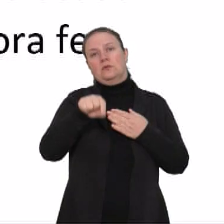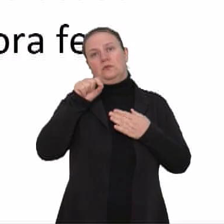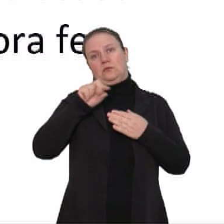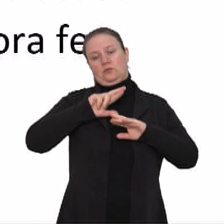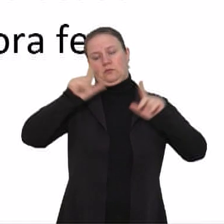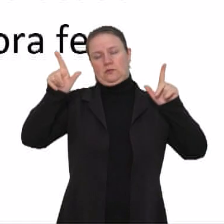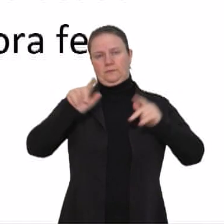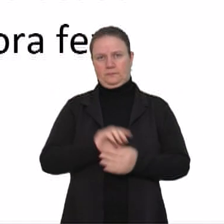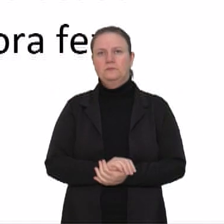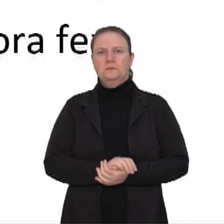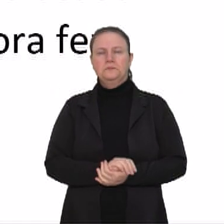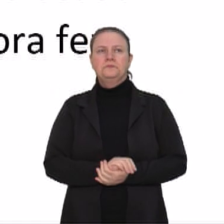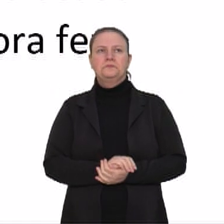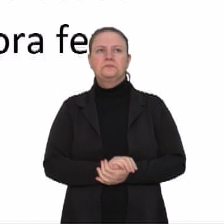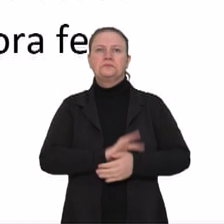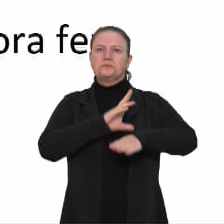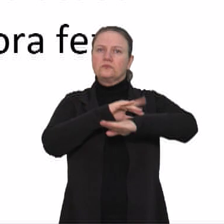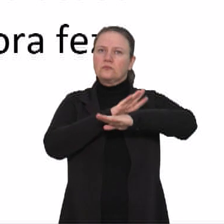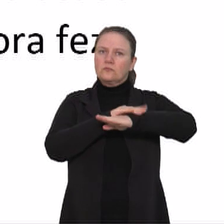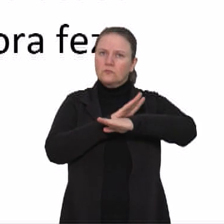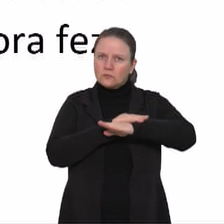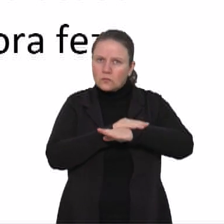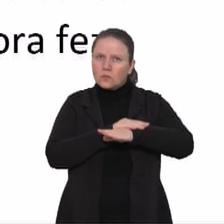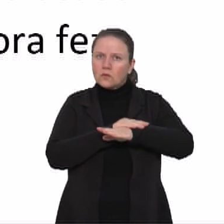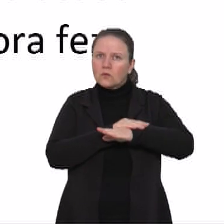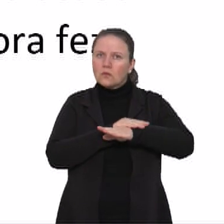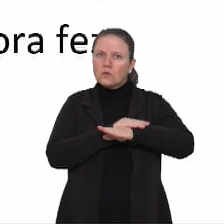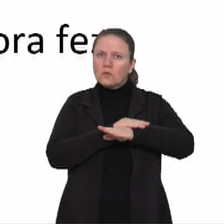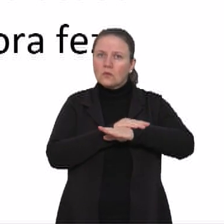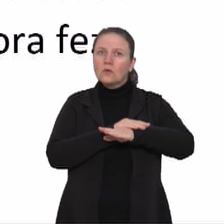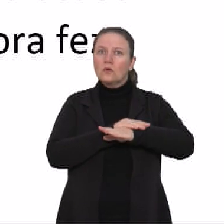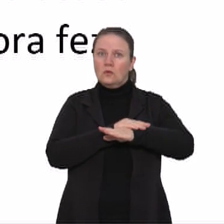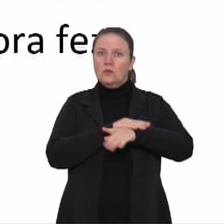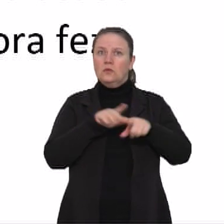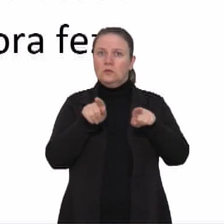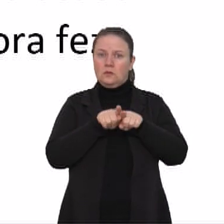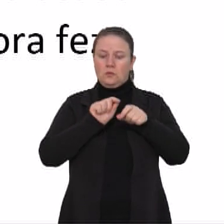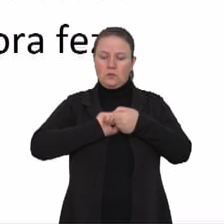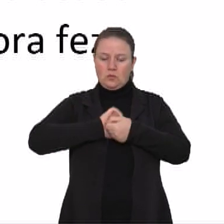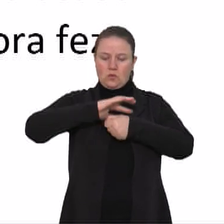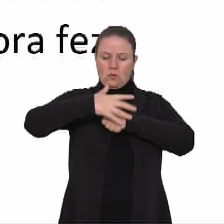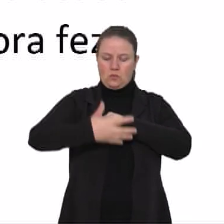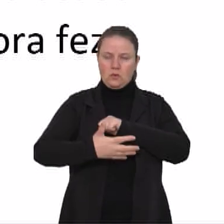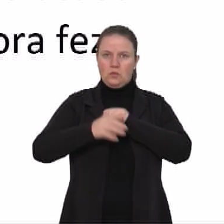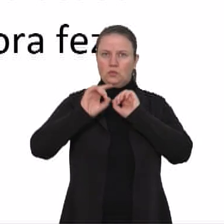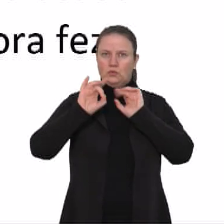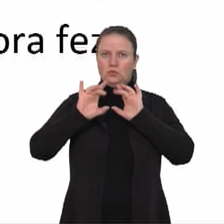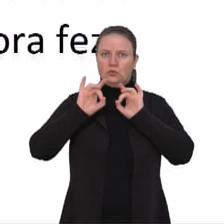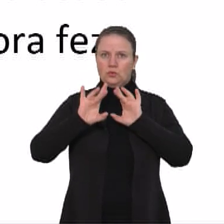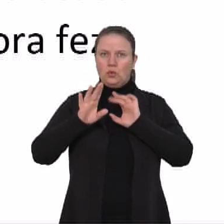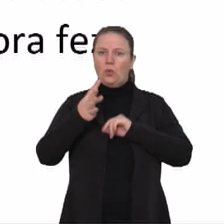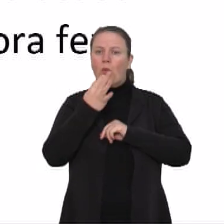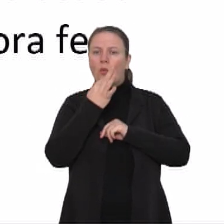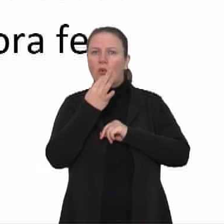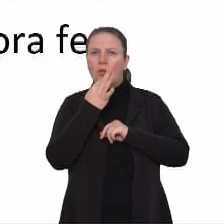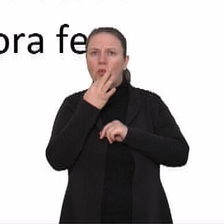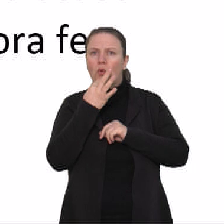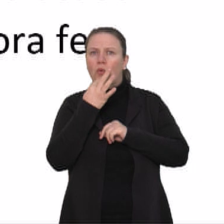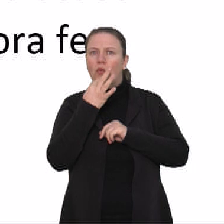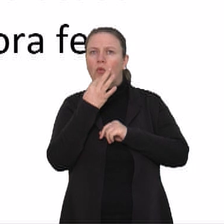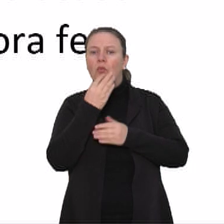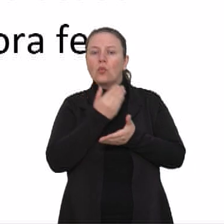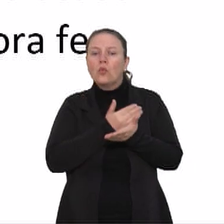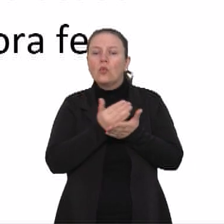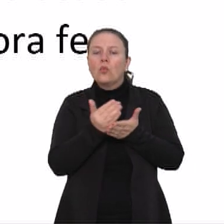trecho? A doença e o novo vírus só se tornaram conhecidos quando